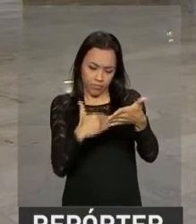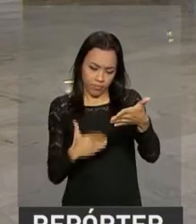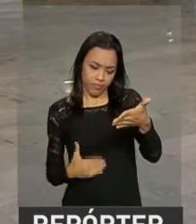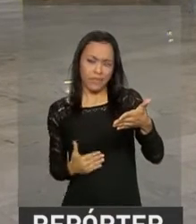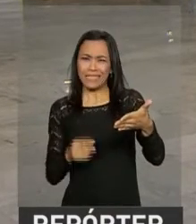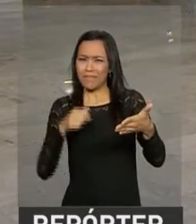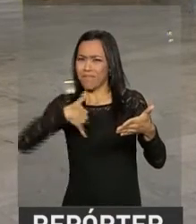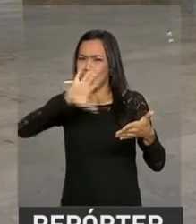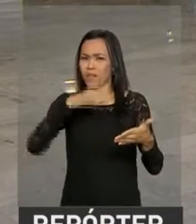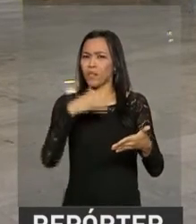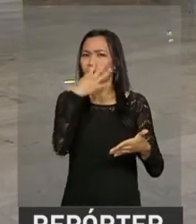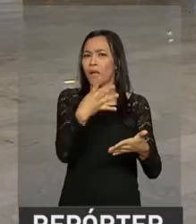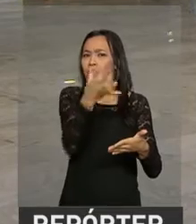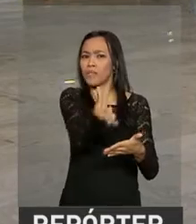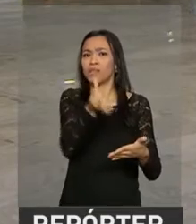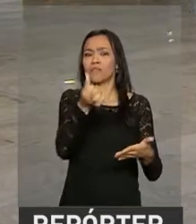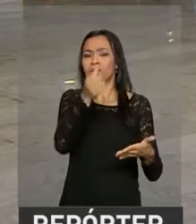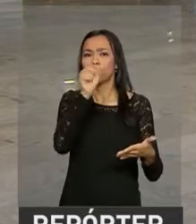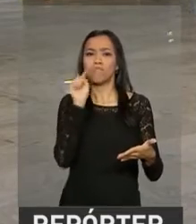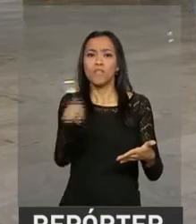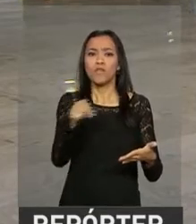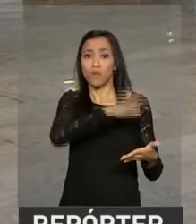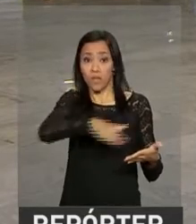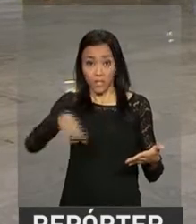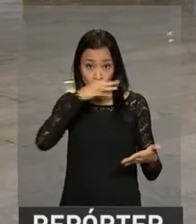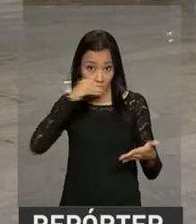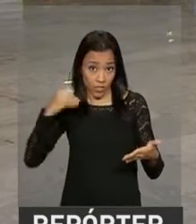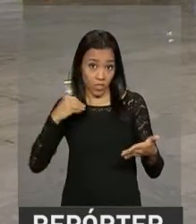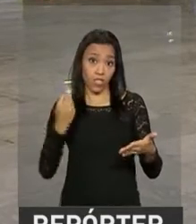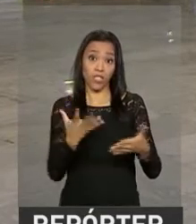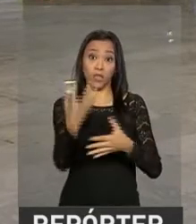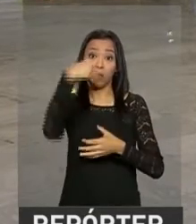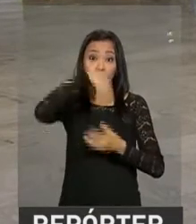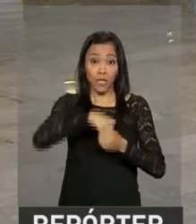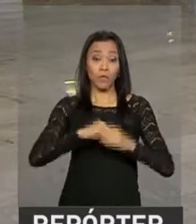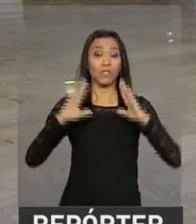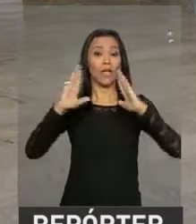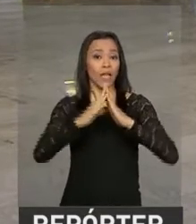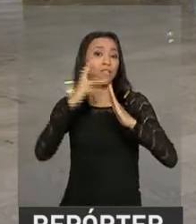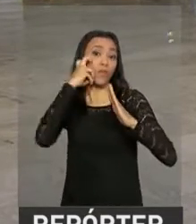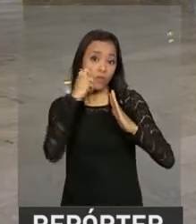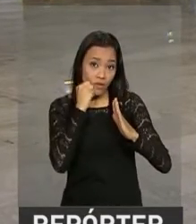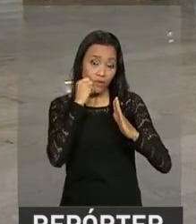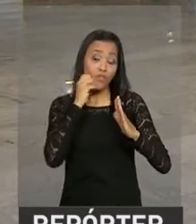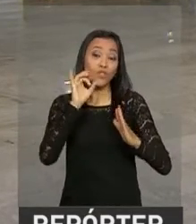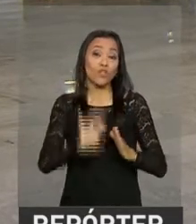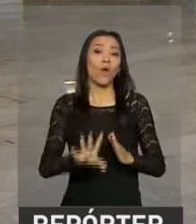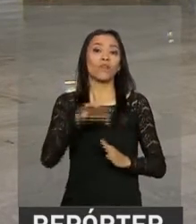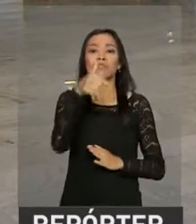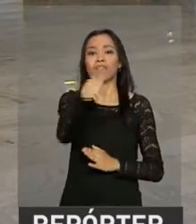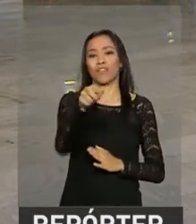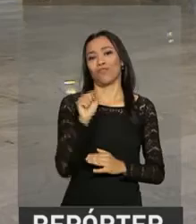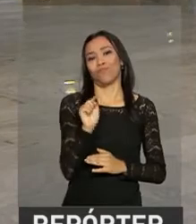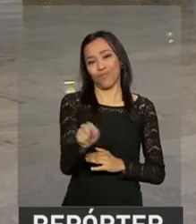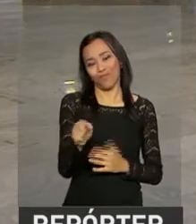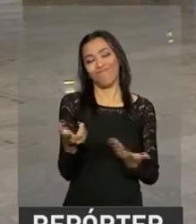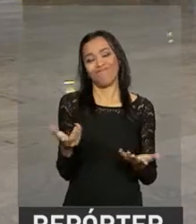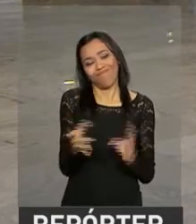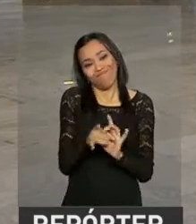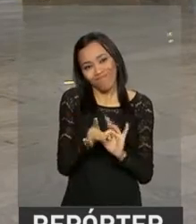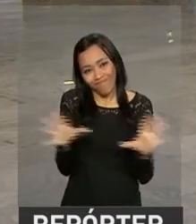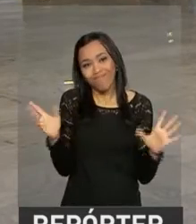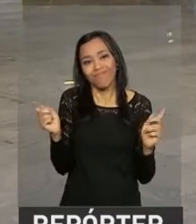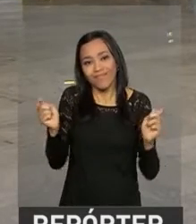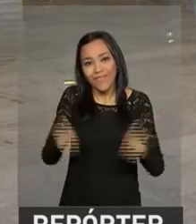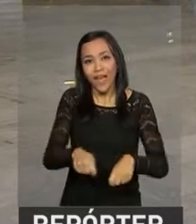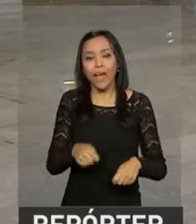de 46 mil crianças e adolescentes em acolhimento em instituições no Brasil, embora apenas cerca de 7 mil delas estejam